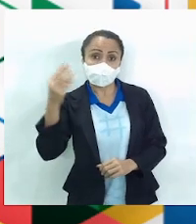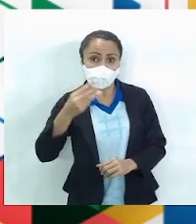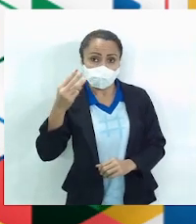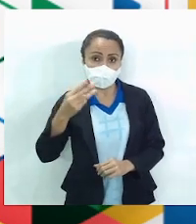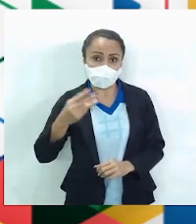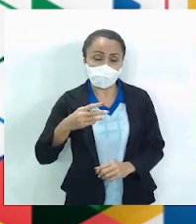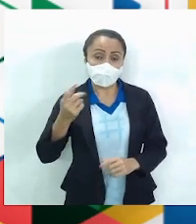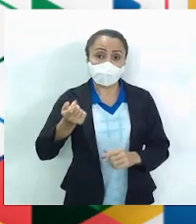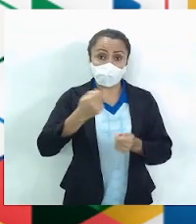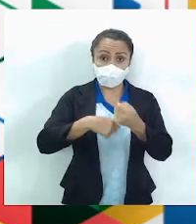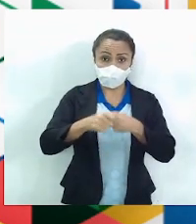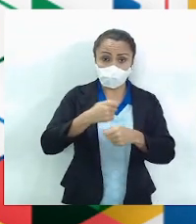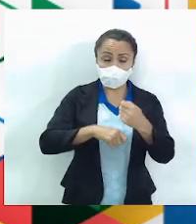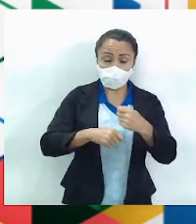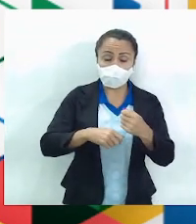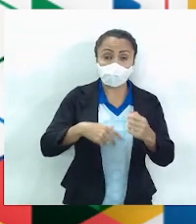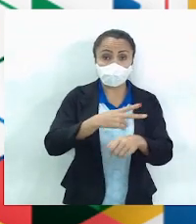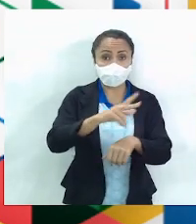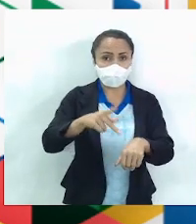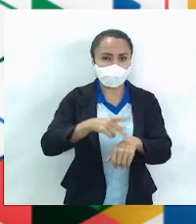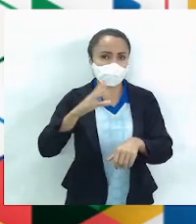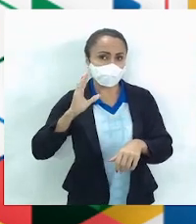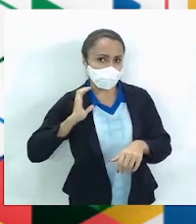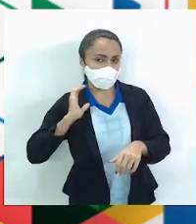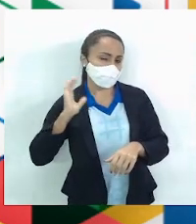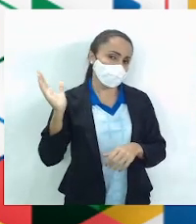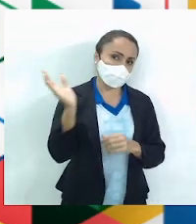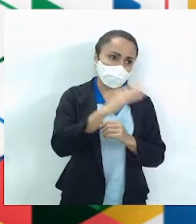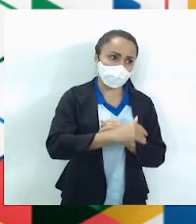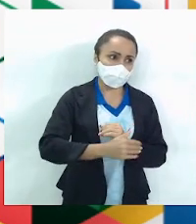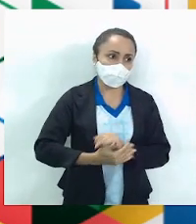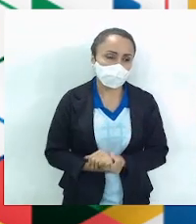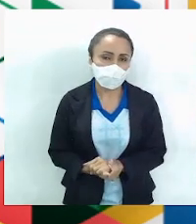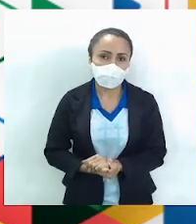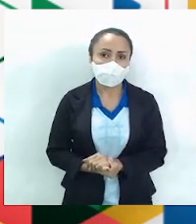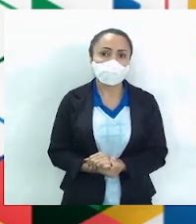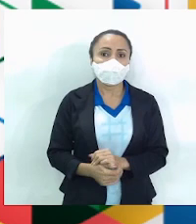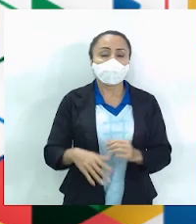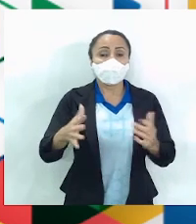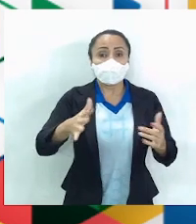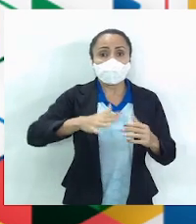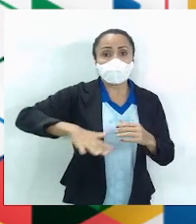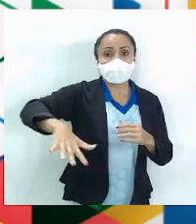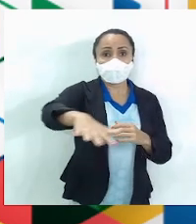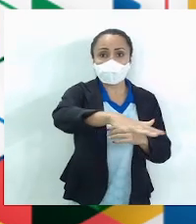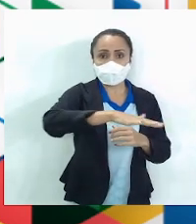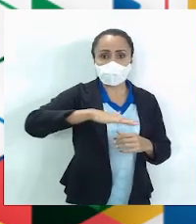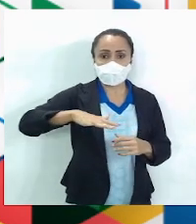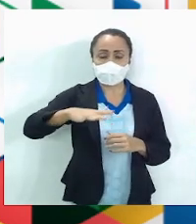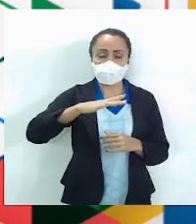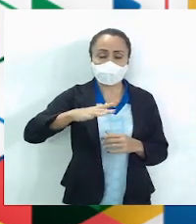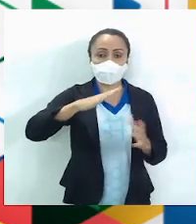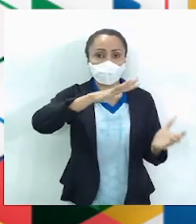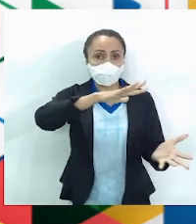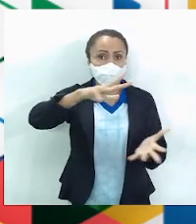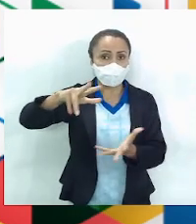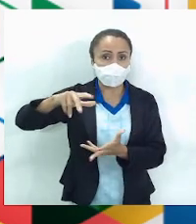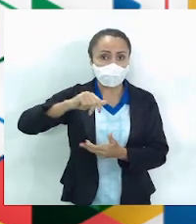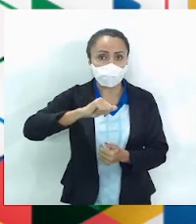sobre economias desenvolvidas, países ricos, né? Vamos embora aí, ó. A espacialização da produção